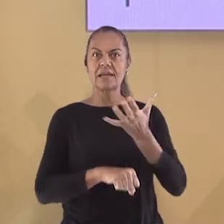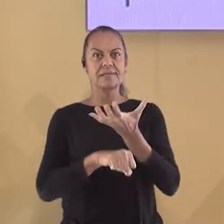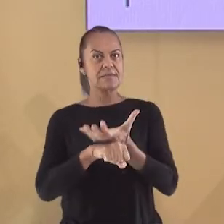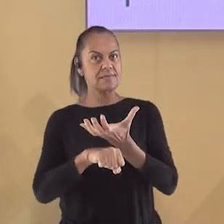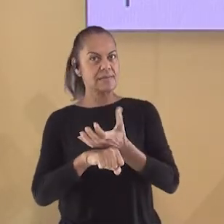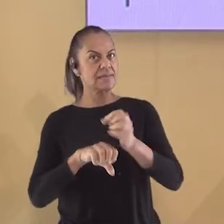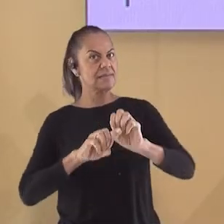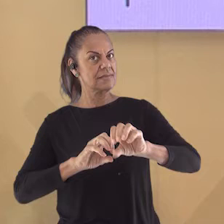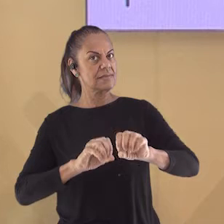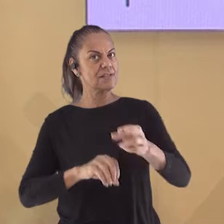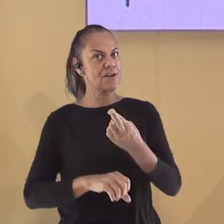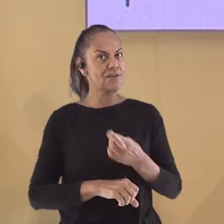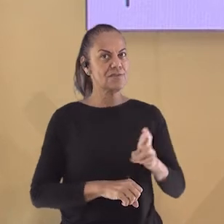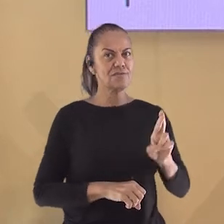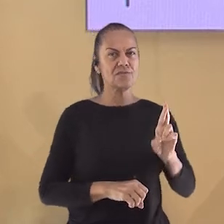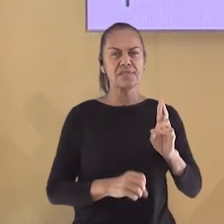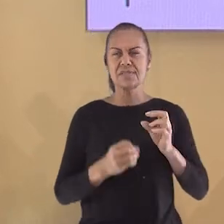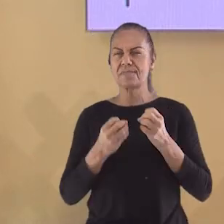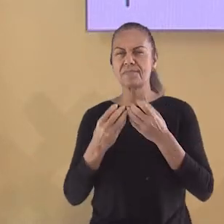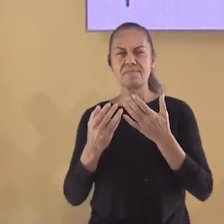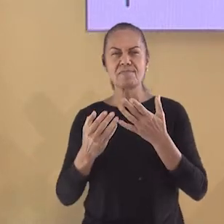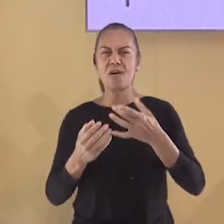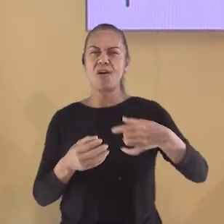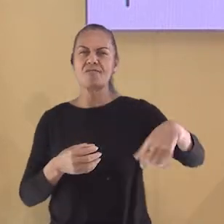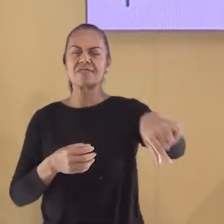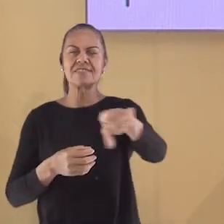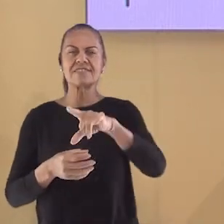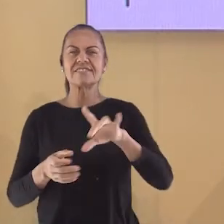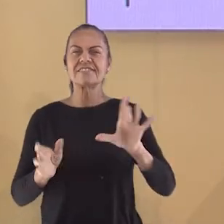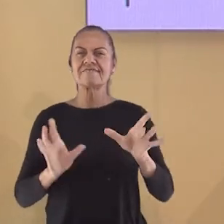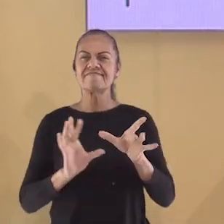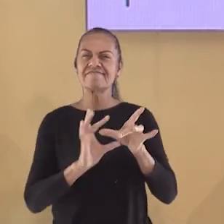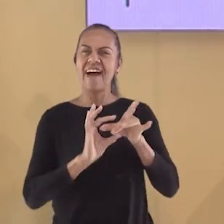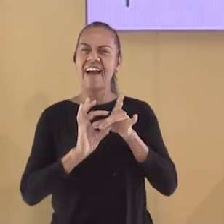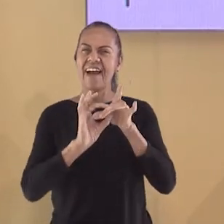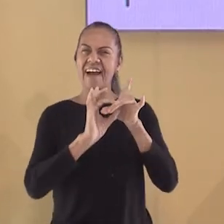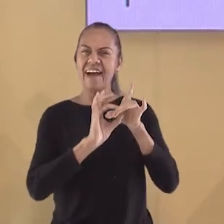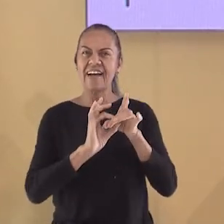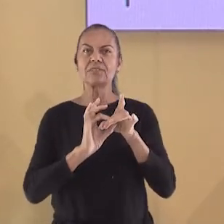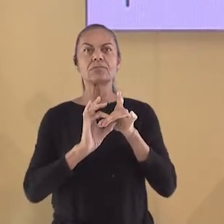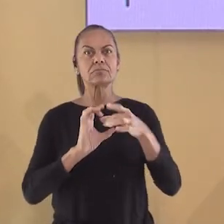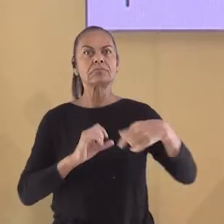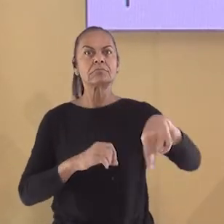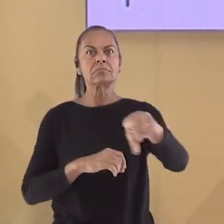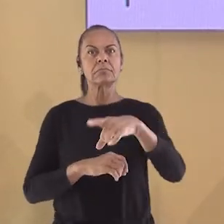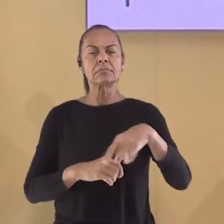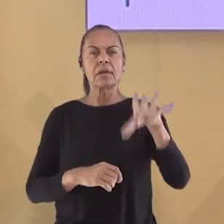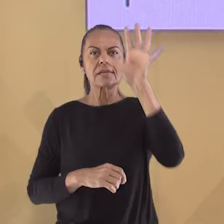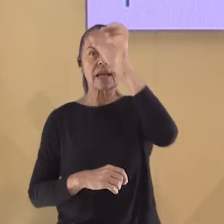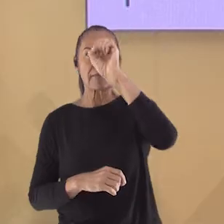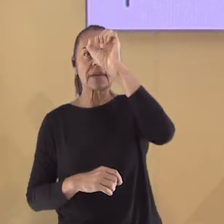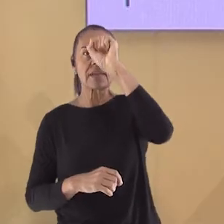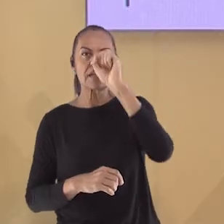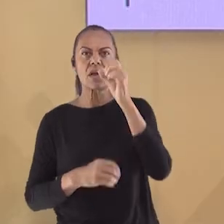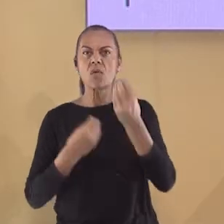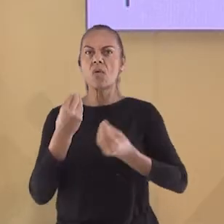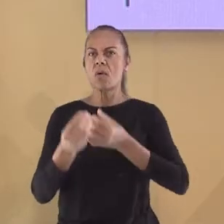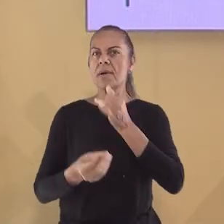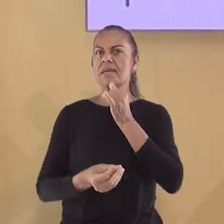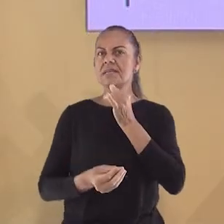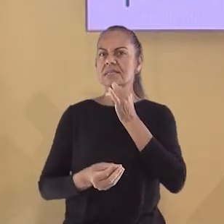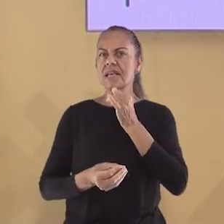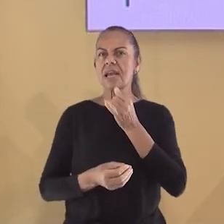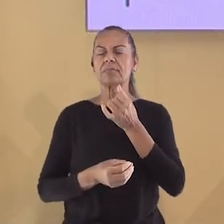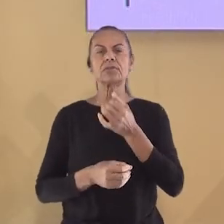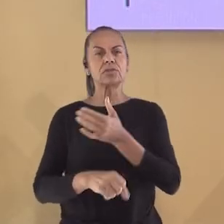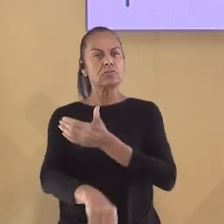religioso. Muito bom estar aqui com você para juntos aprendermos a conhecer exemplos de ritos de iniciação religiosa